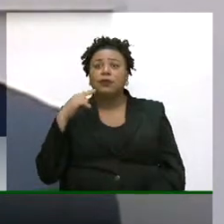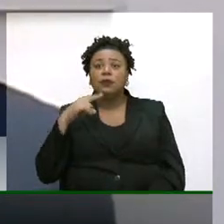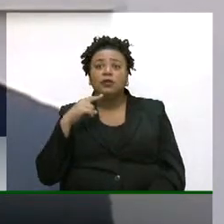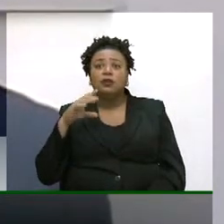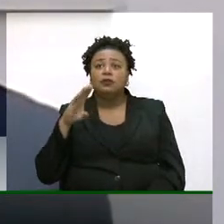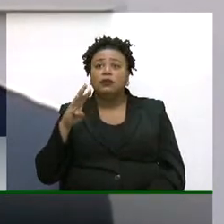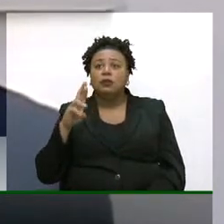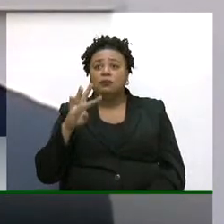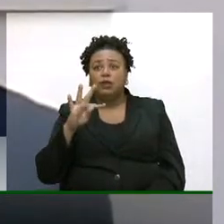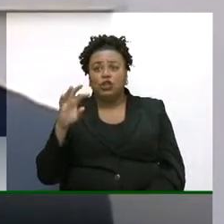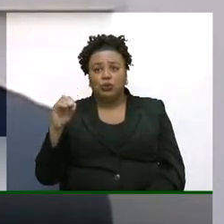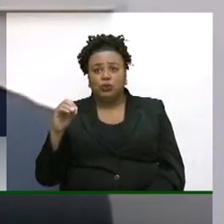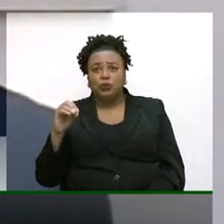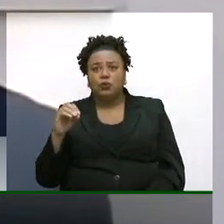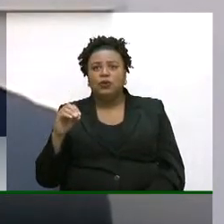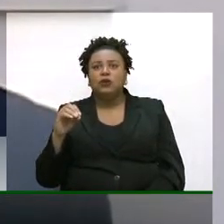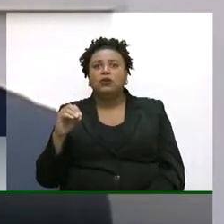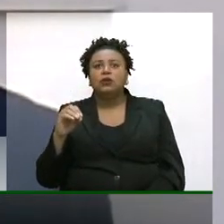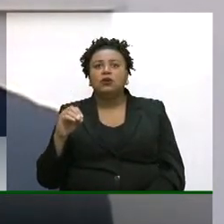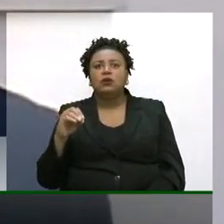Brito sente-se